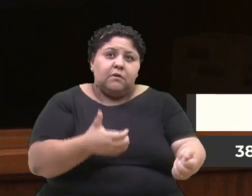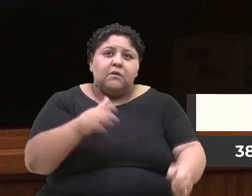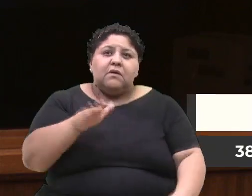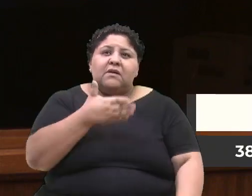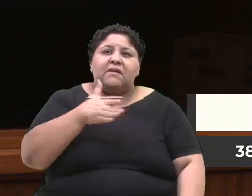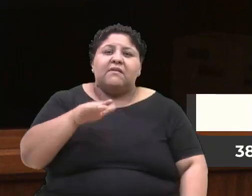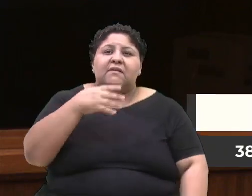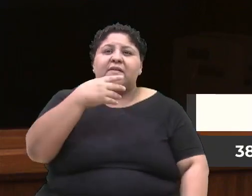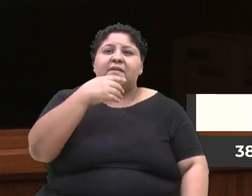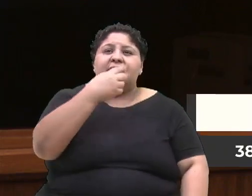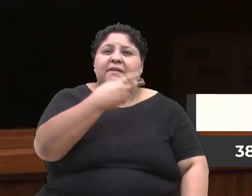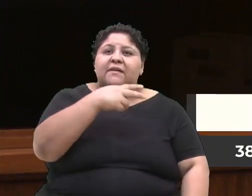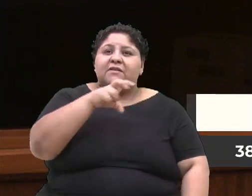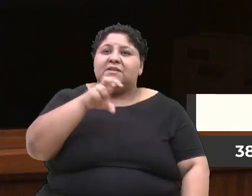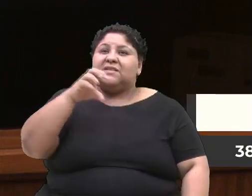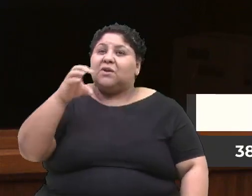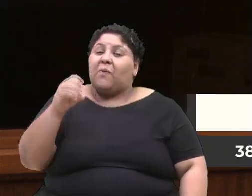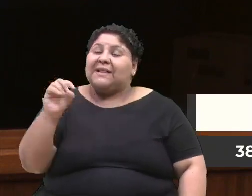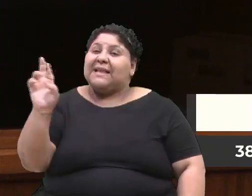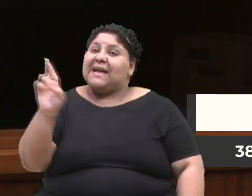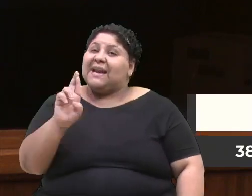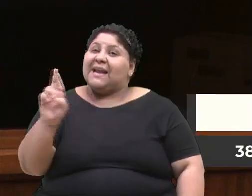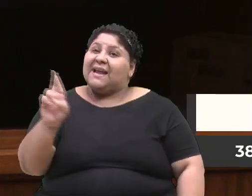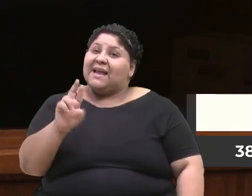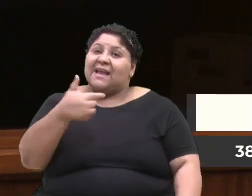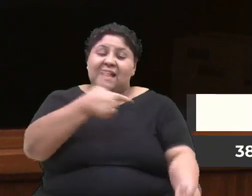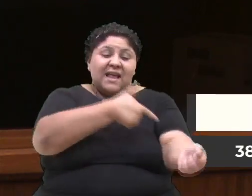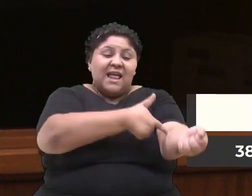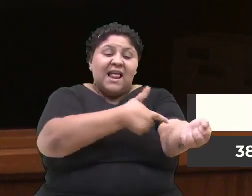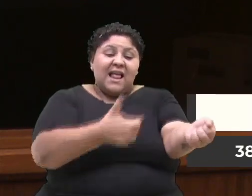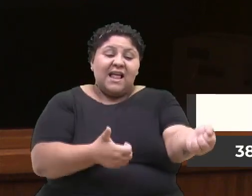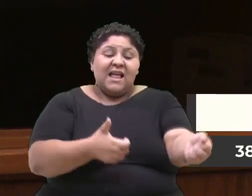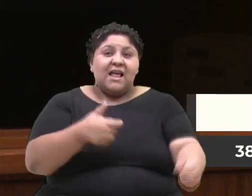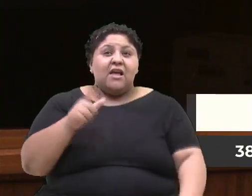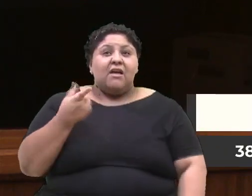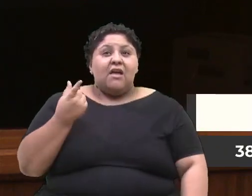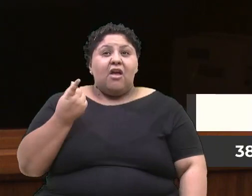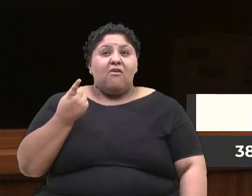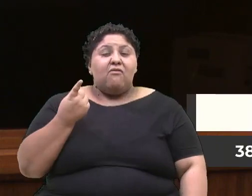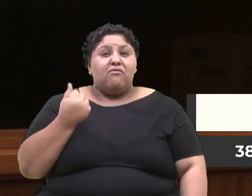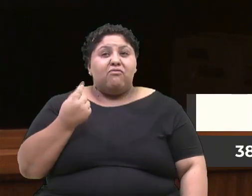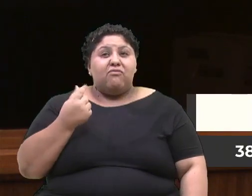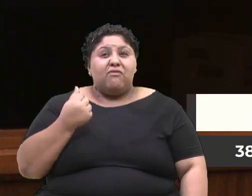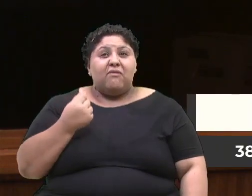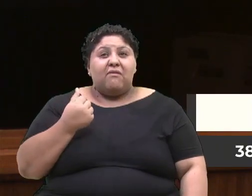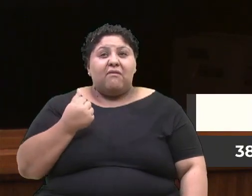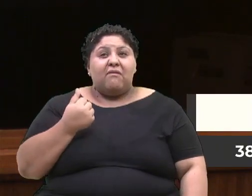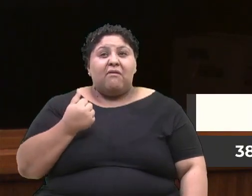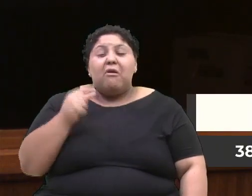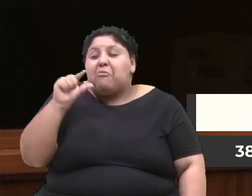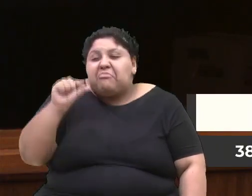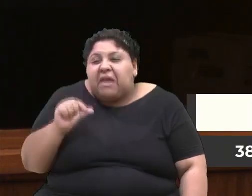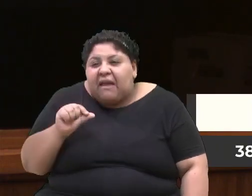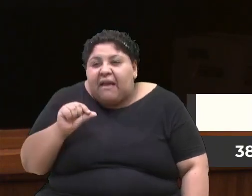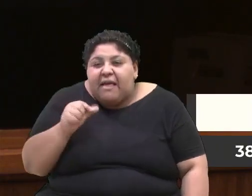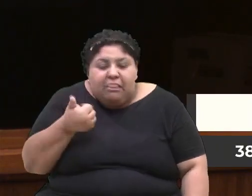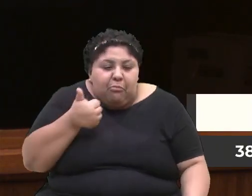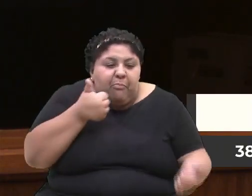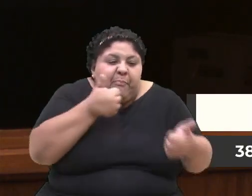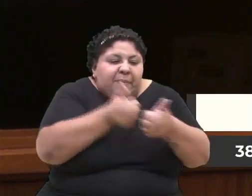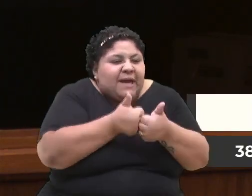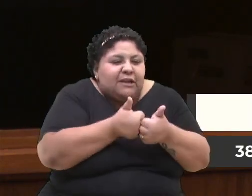de R$250. É um valor ínfimo, perto de toda